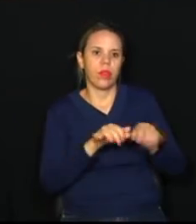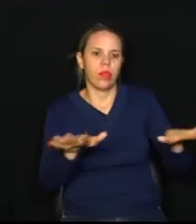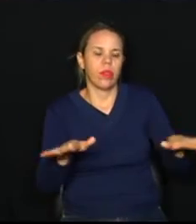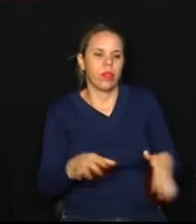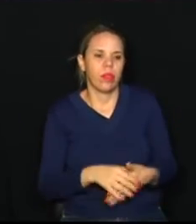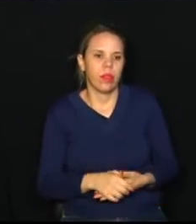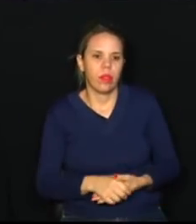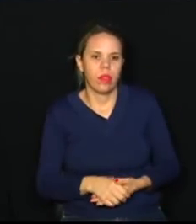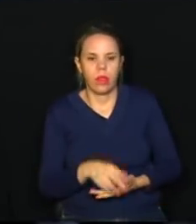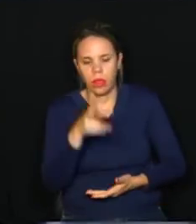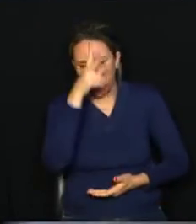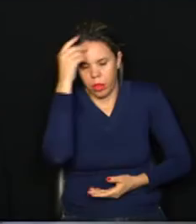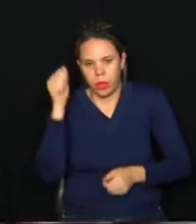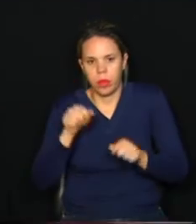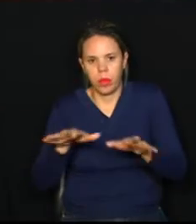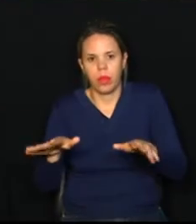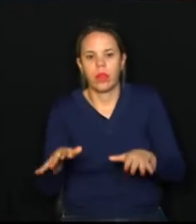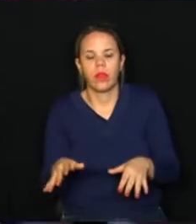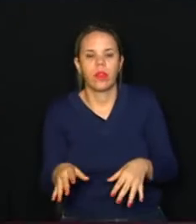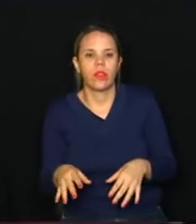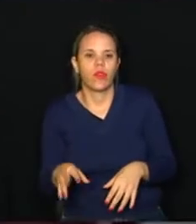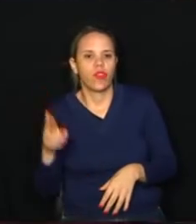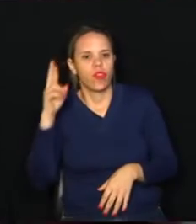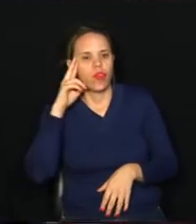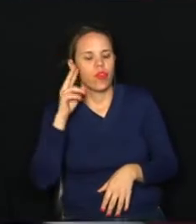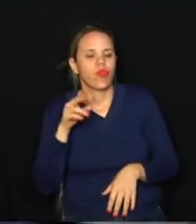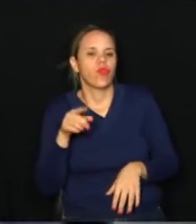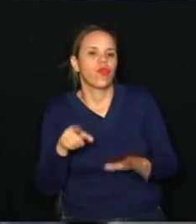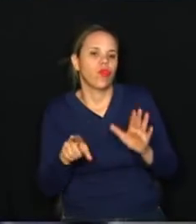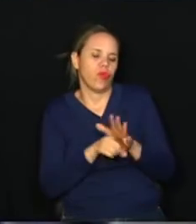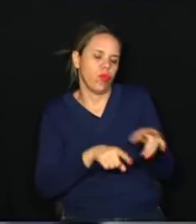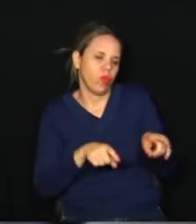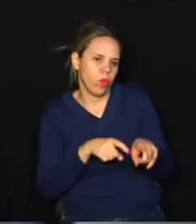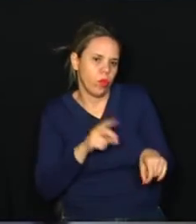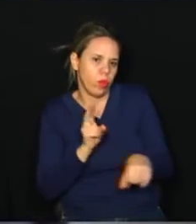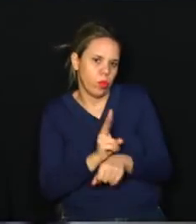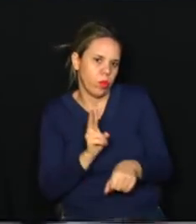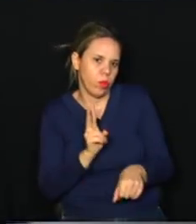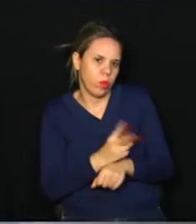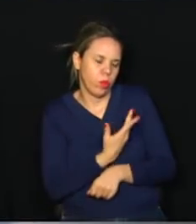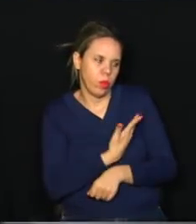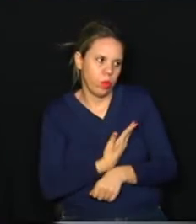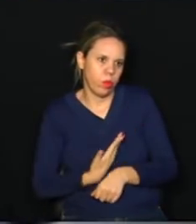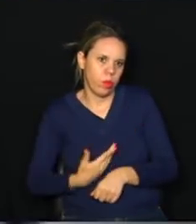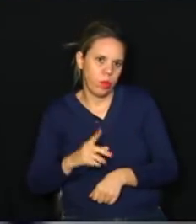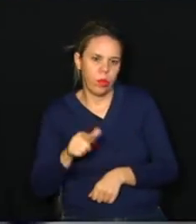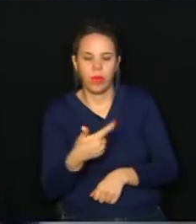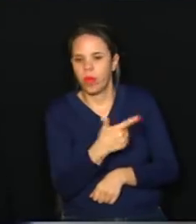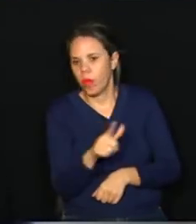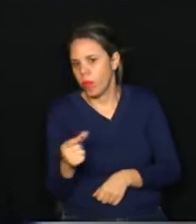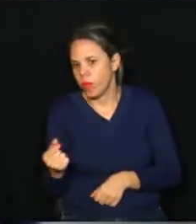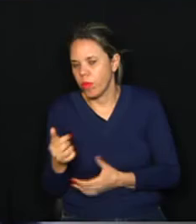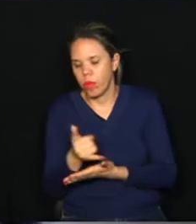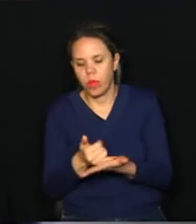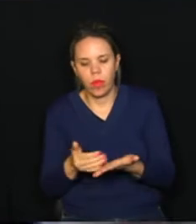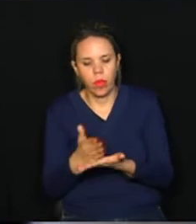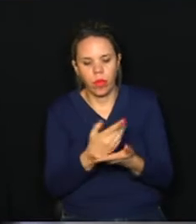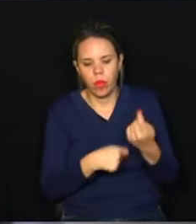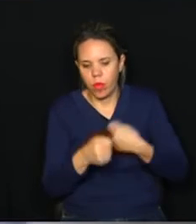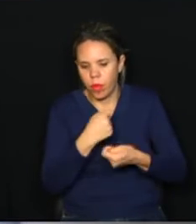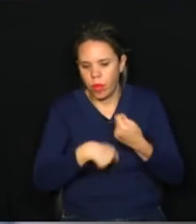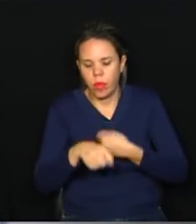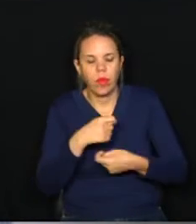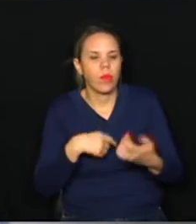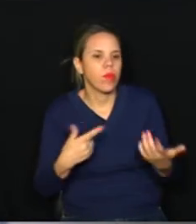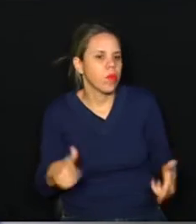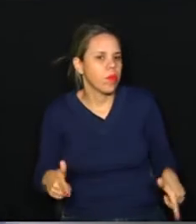propriedades entre os barões para conseguir manter o poder depois não tem mais nada o que negociar, uma vez que